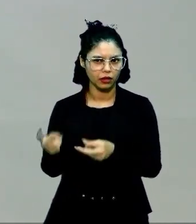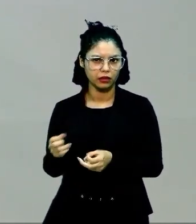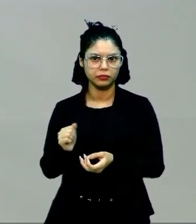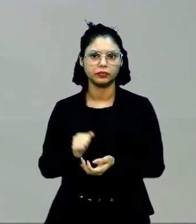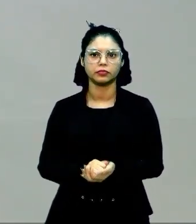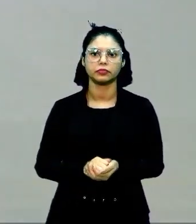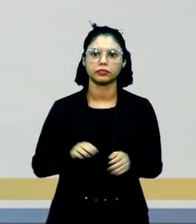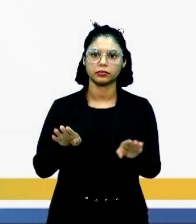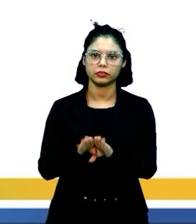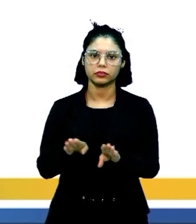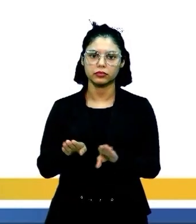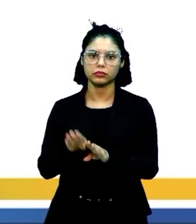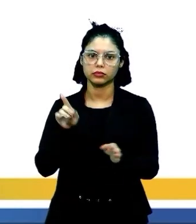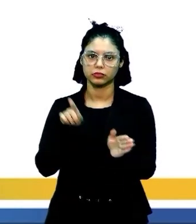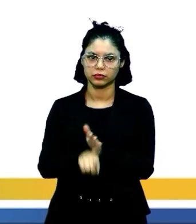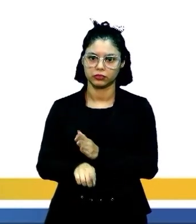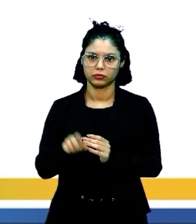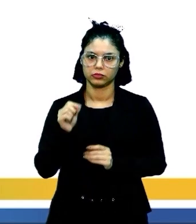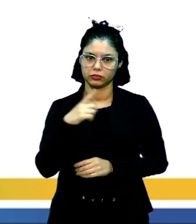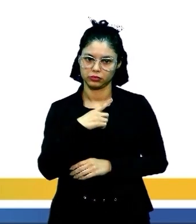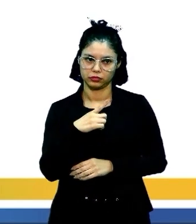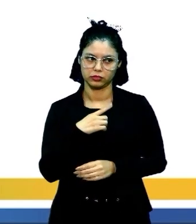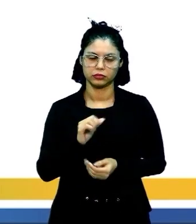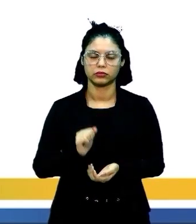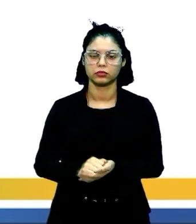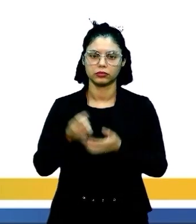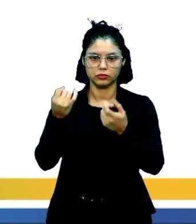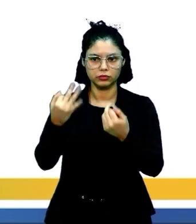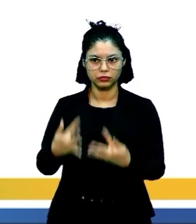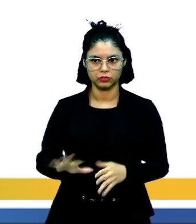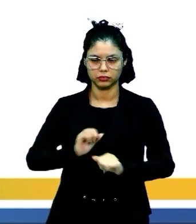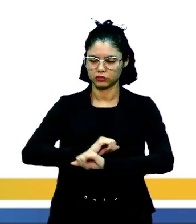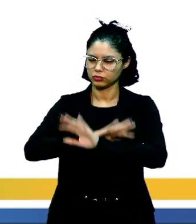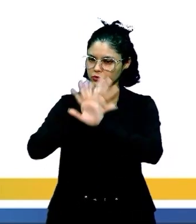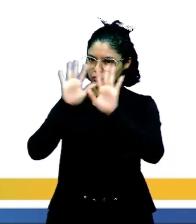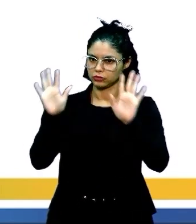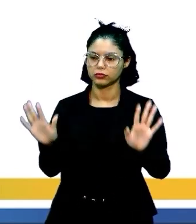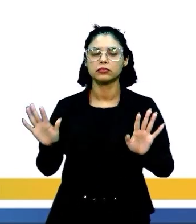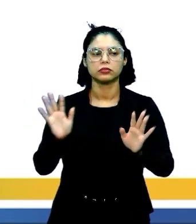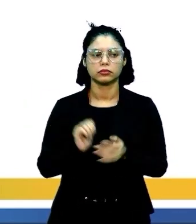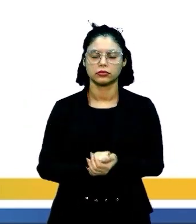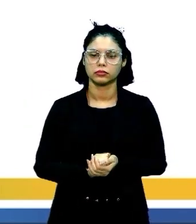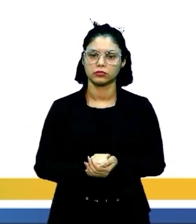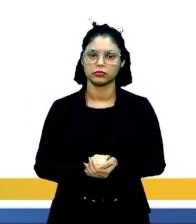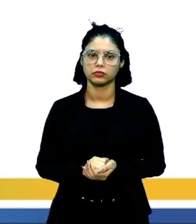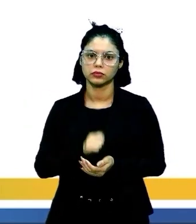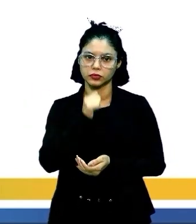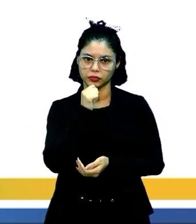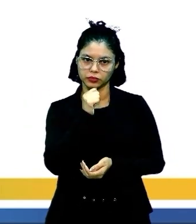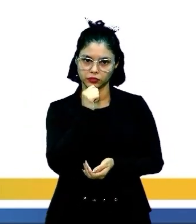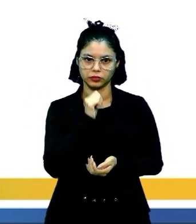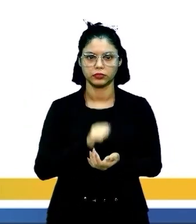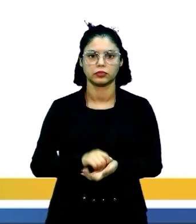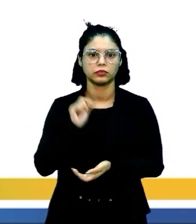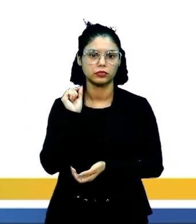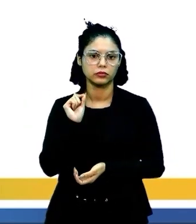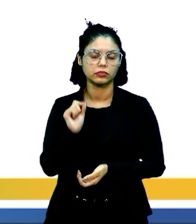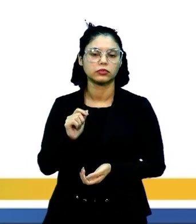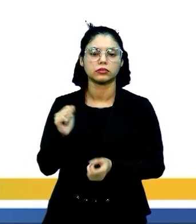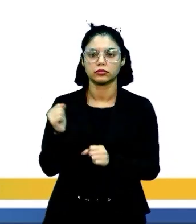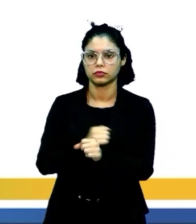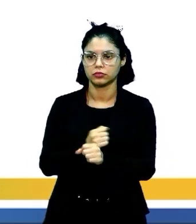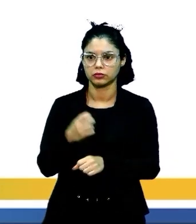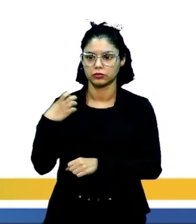que no enunciado da questão nós temos uma definição muito clara, muito evidente do que vinha a